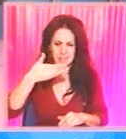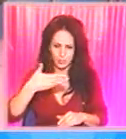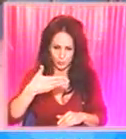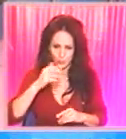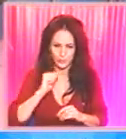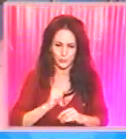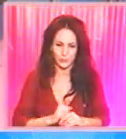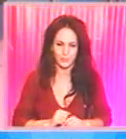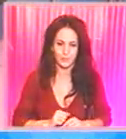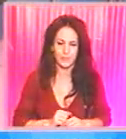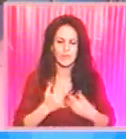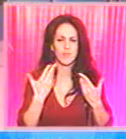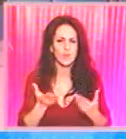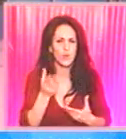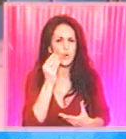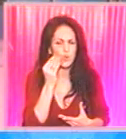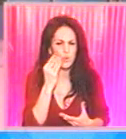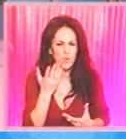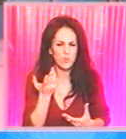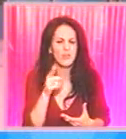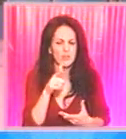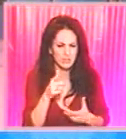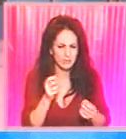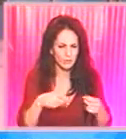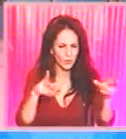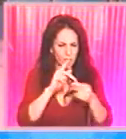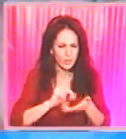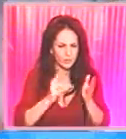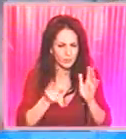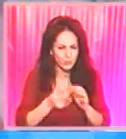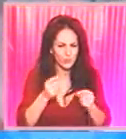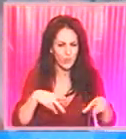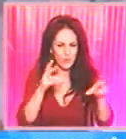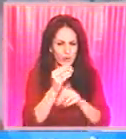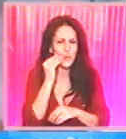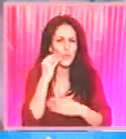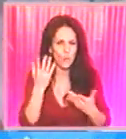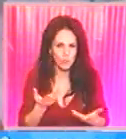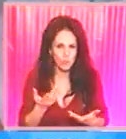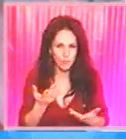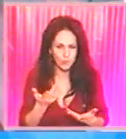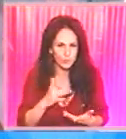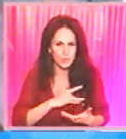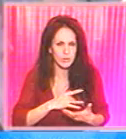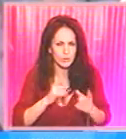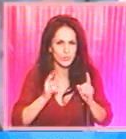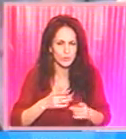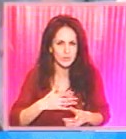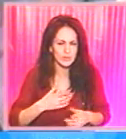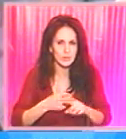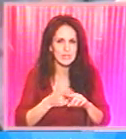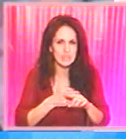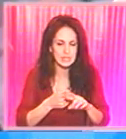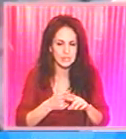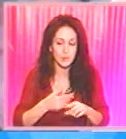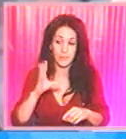31. 31 anos. Para já, como é que foi chamado para estas novas tecnologias? Como é que se apaixonou por elas? Bom, há cerca de